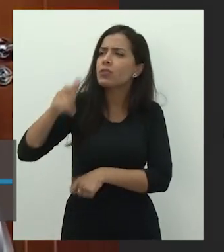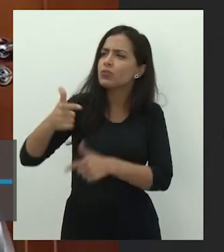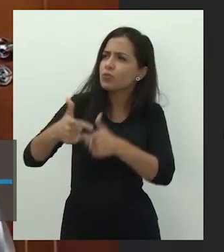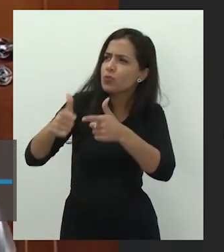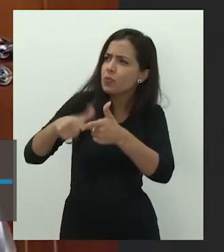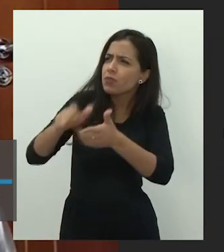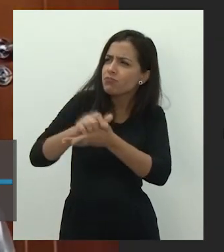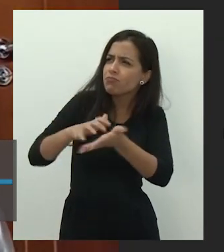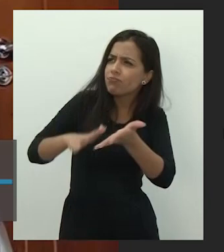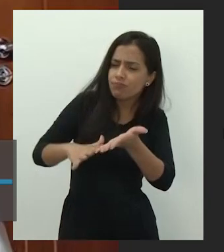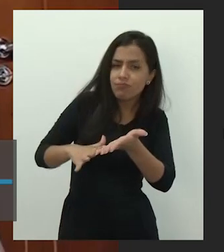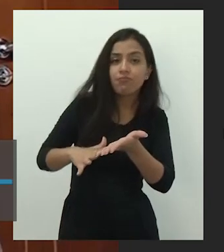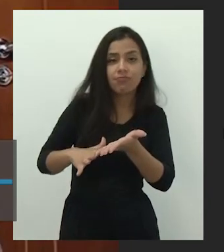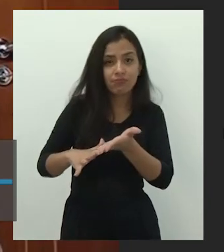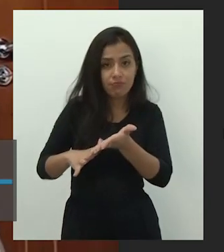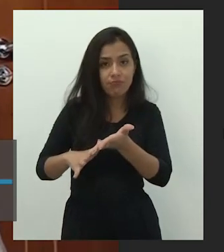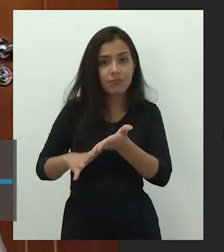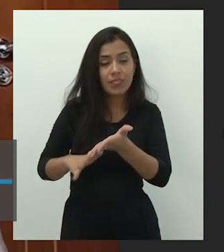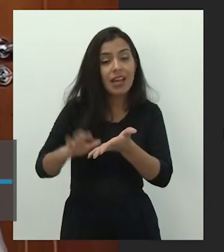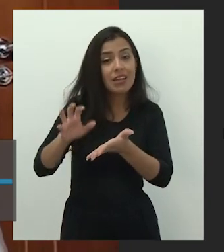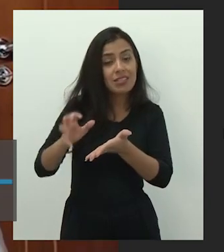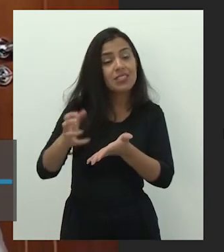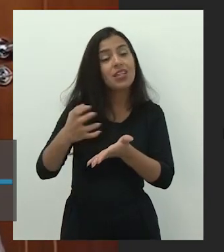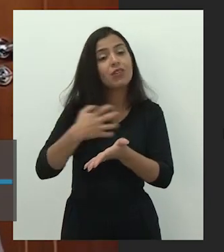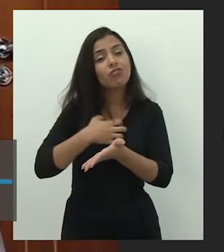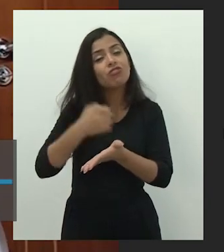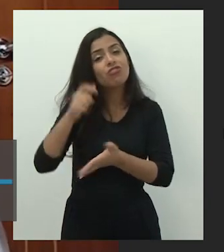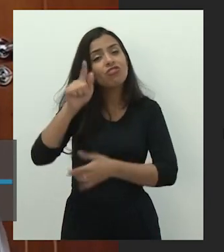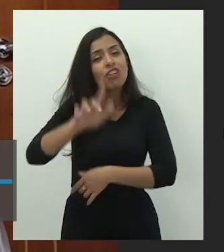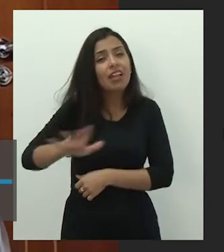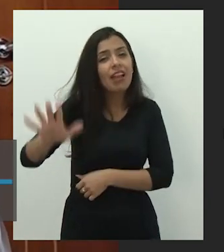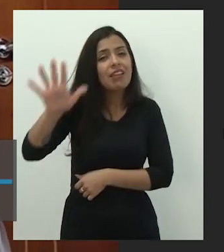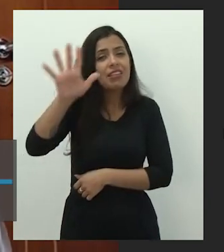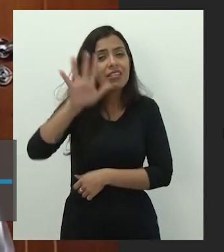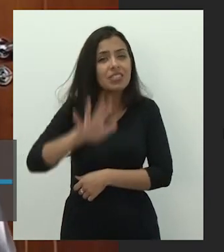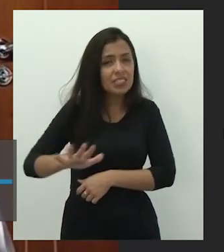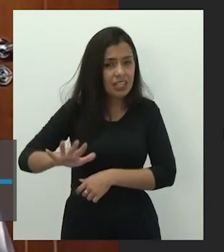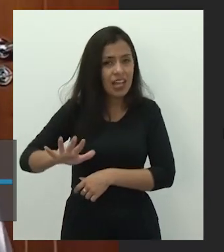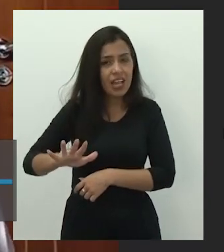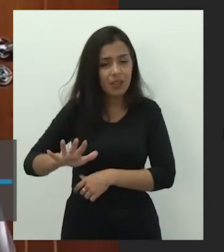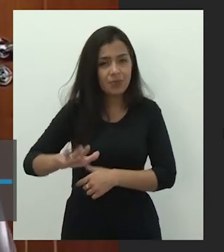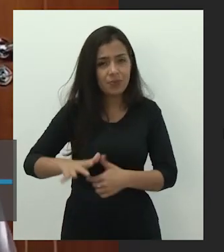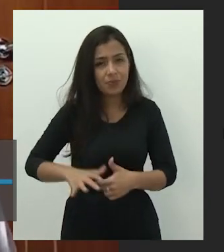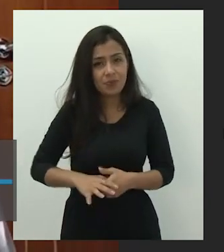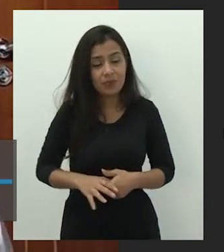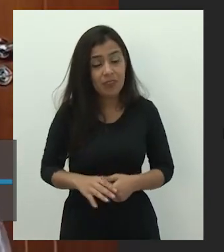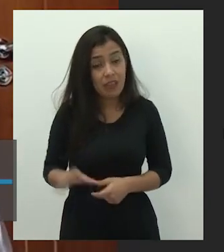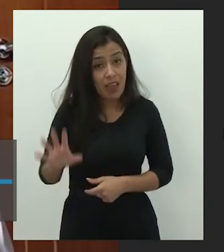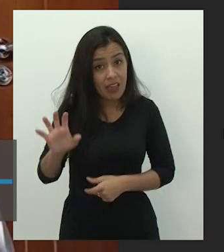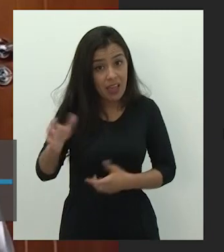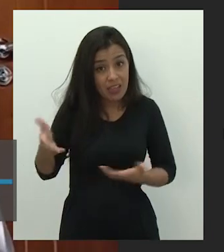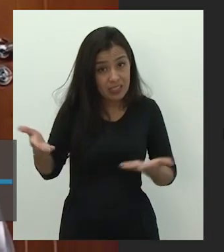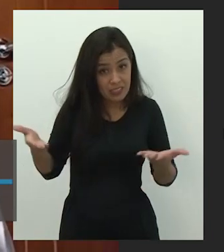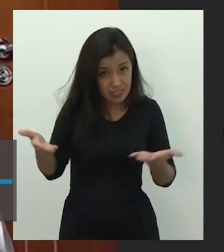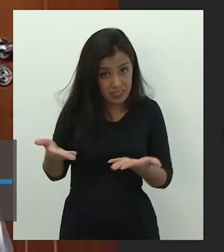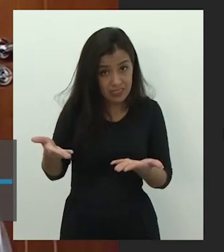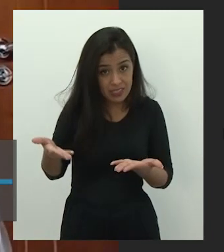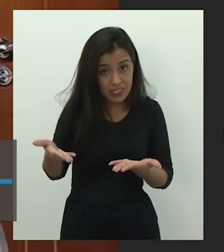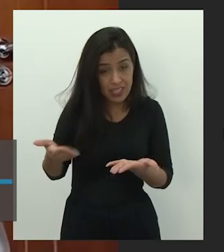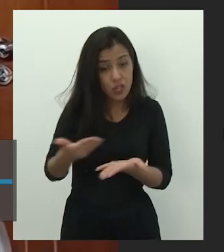estamos generalizando um procedimento que se resolverá com situações do mesmo tipo. É nesse momento que estamos